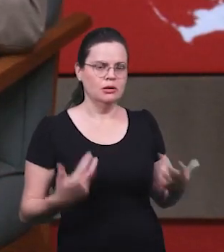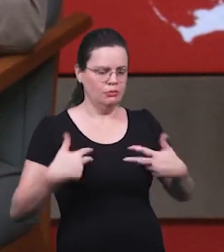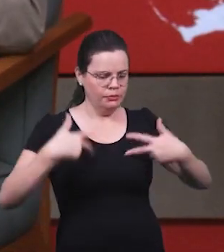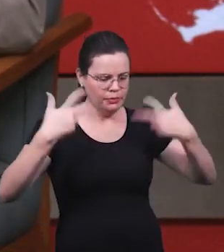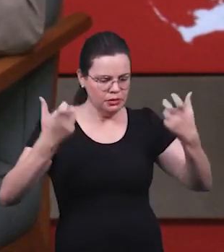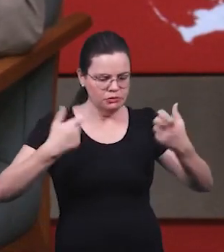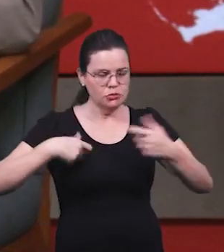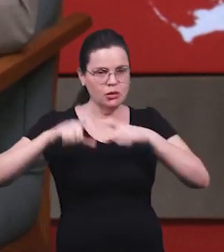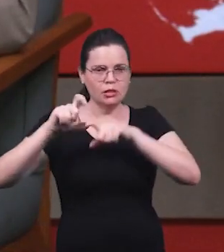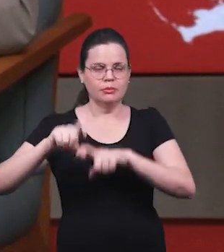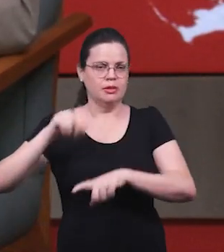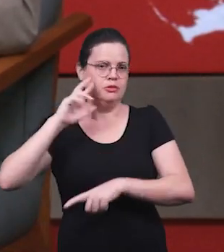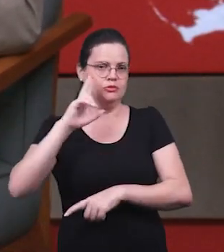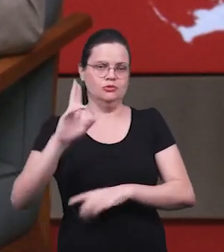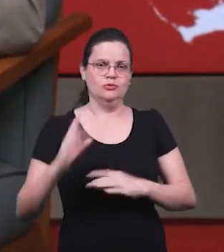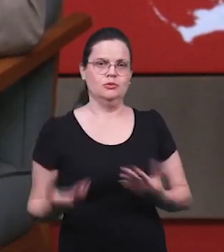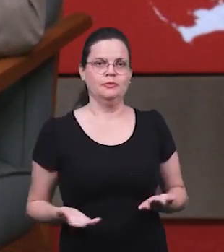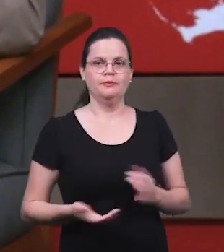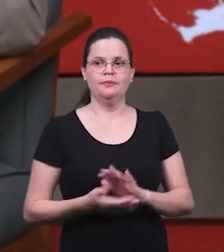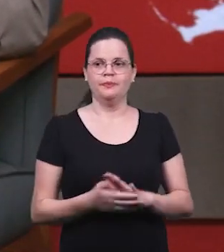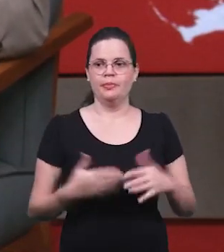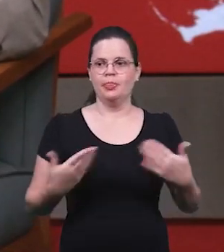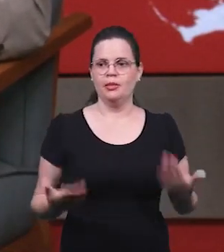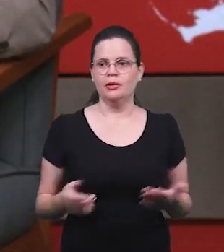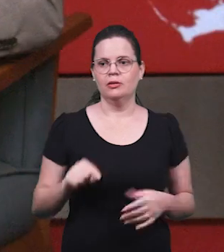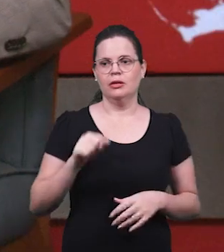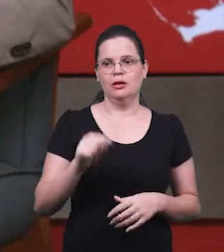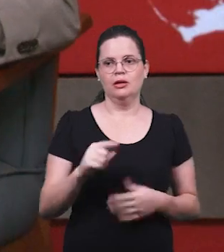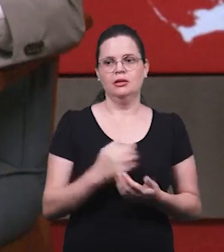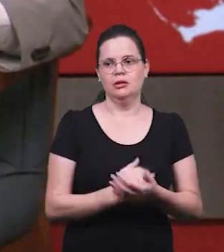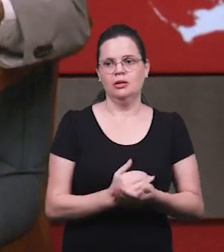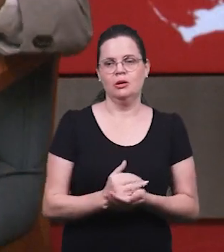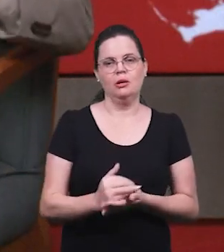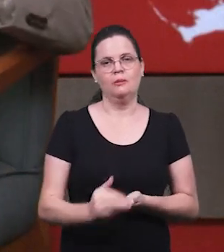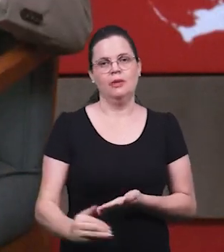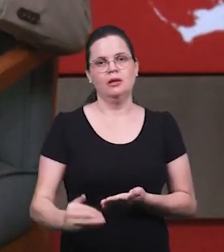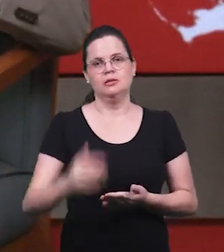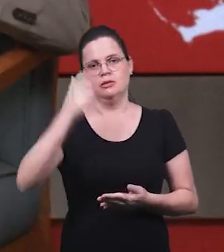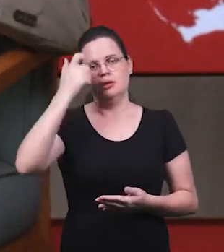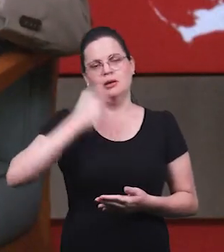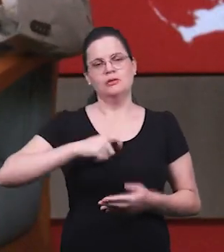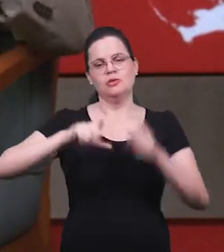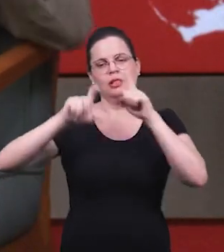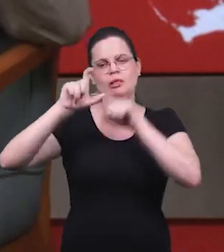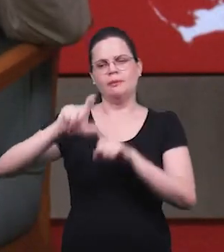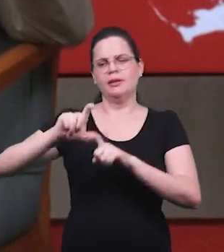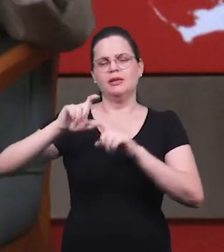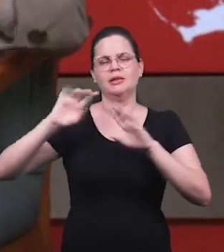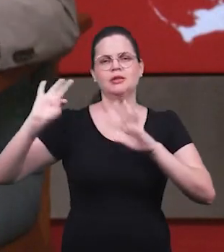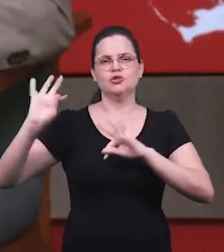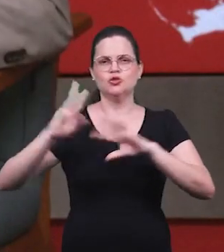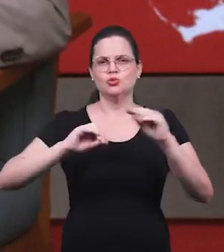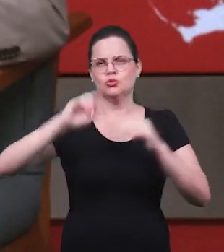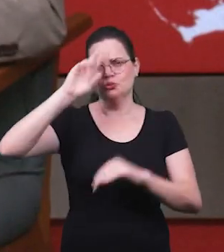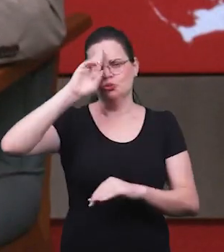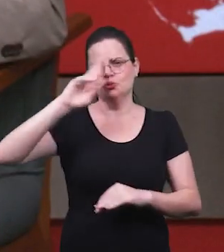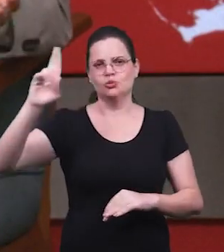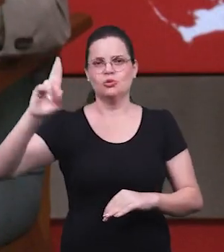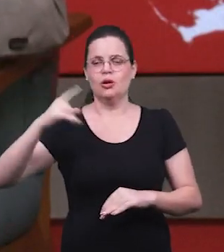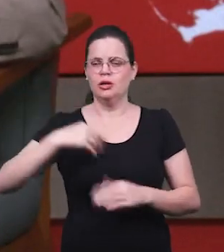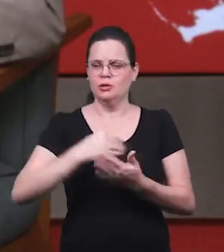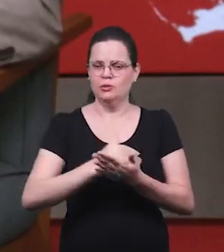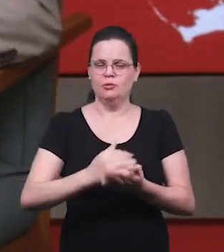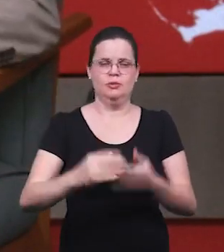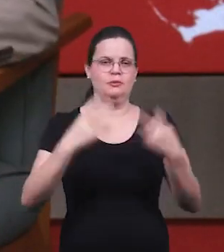Então, nessa colocação, ele se põe como totalmente dependente daquilo que era corpo, daquilo